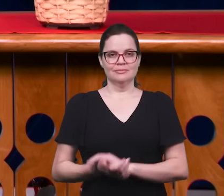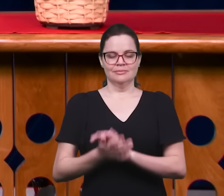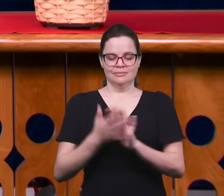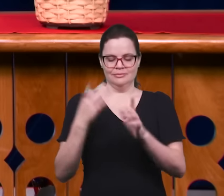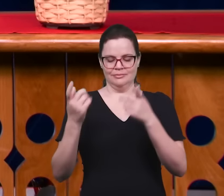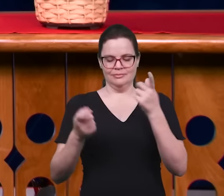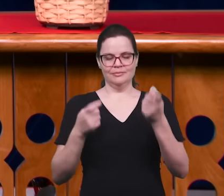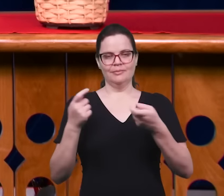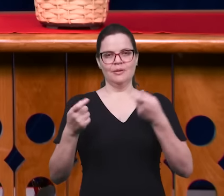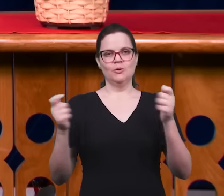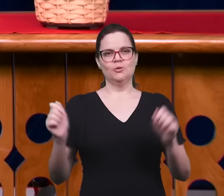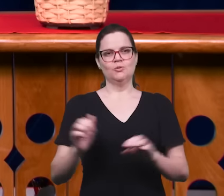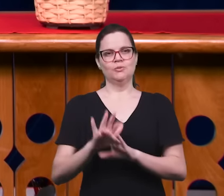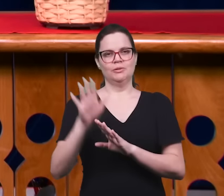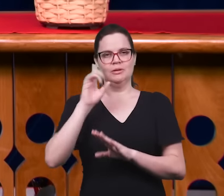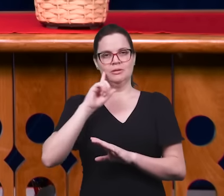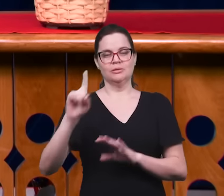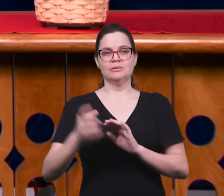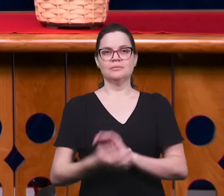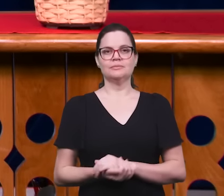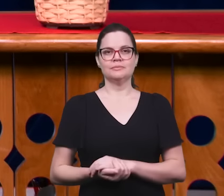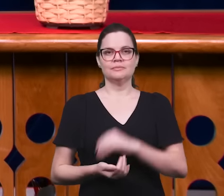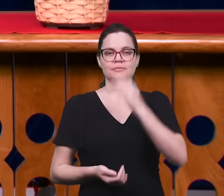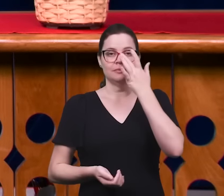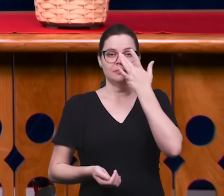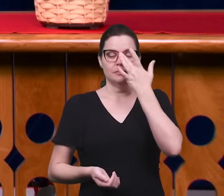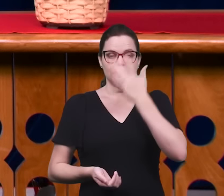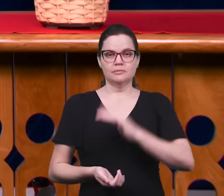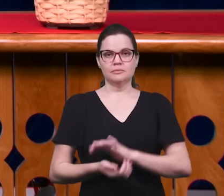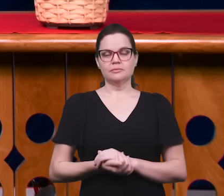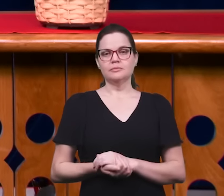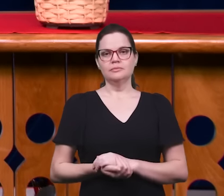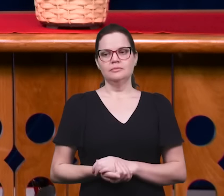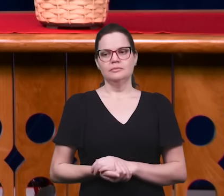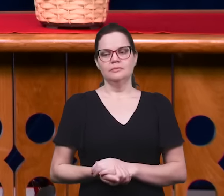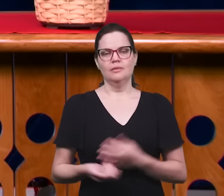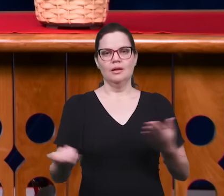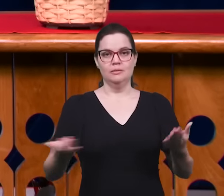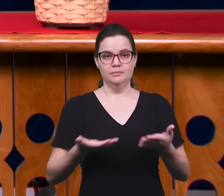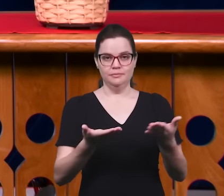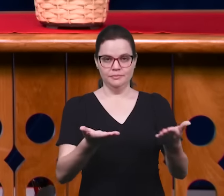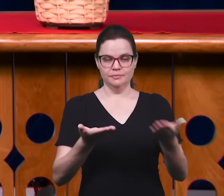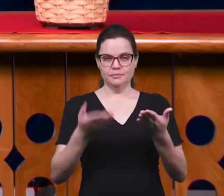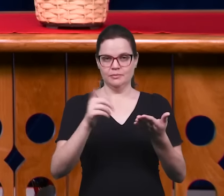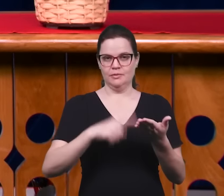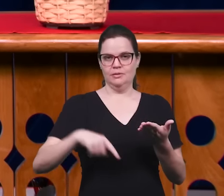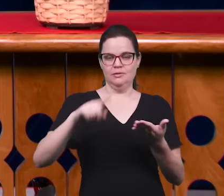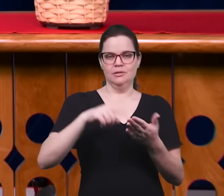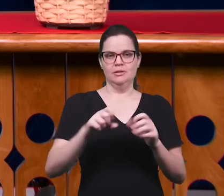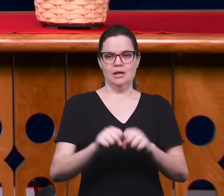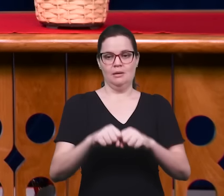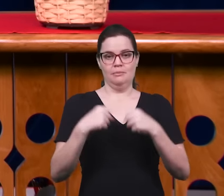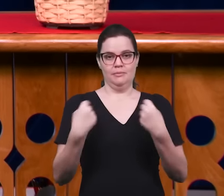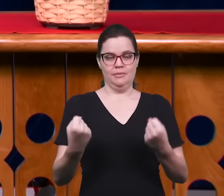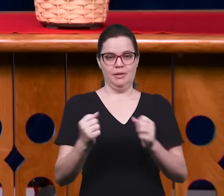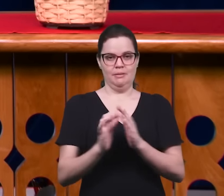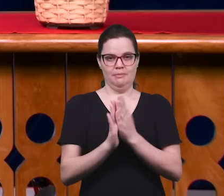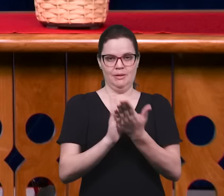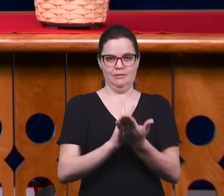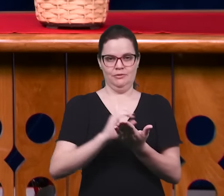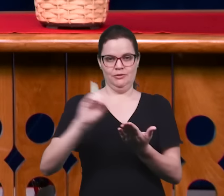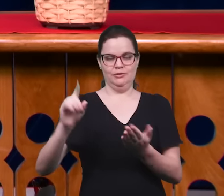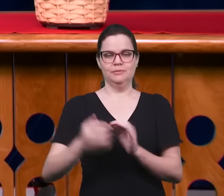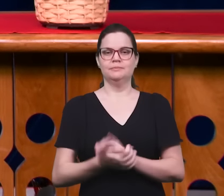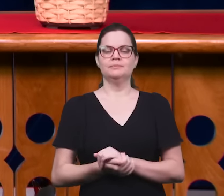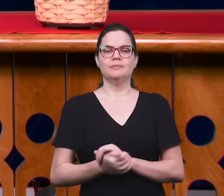Bendito seja o nome do Senhor. E nesta hora eu convido a todos para que possam abrir suas Bíblias em